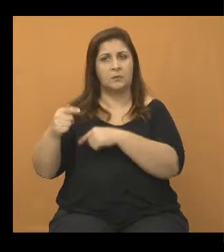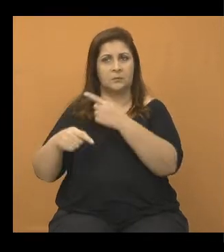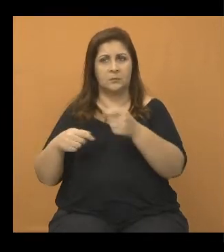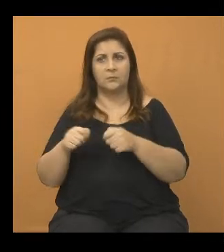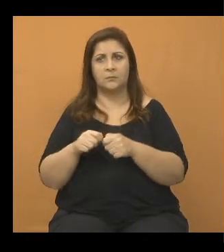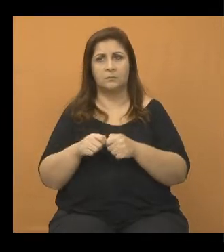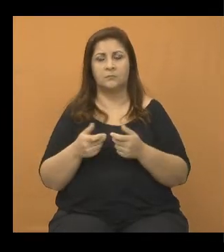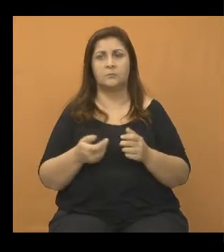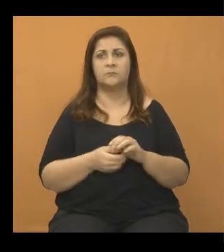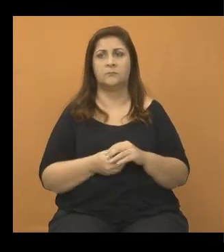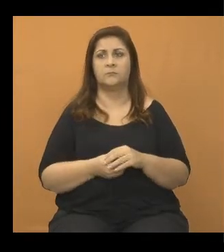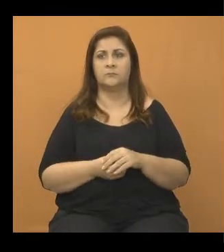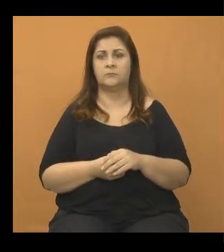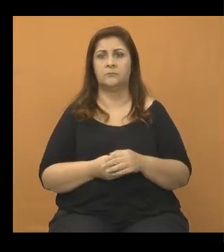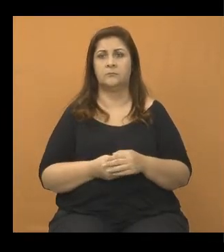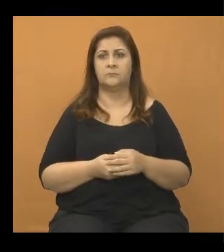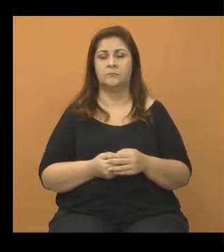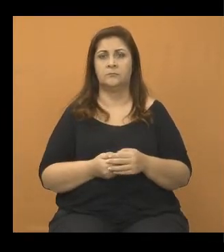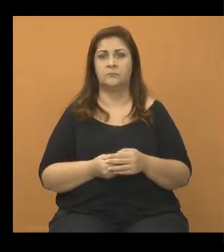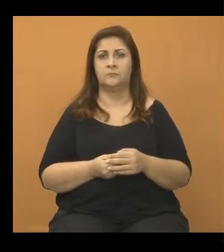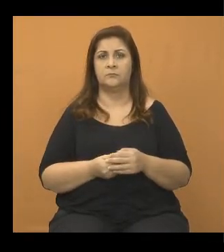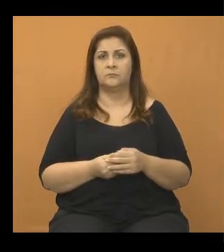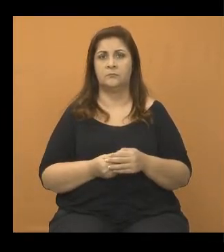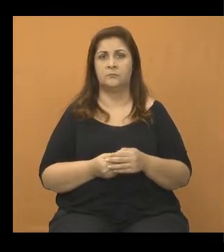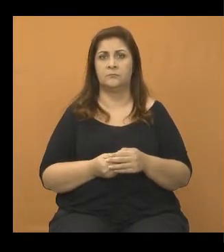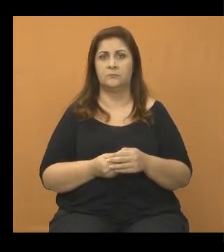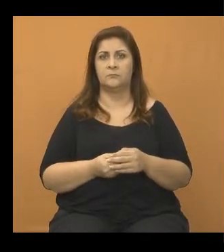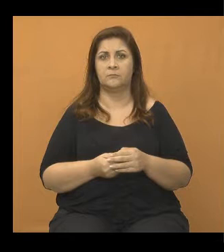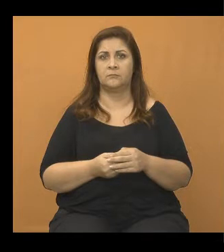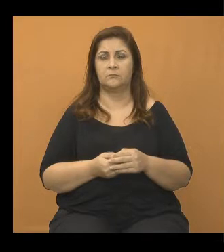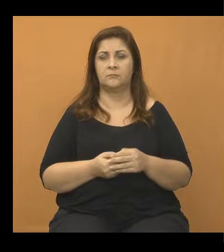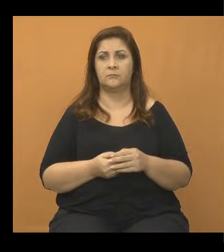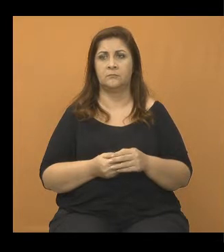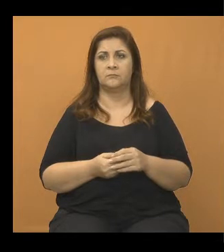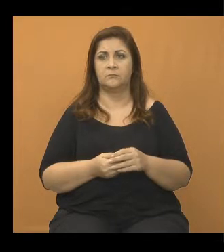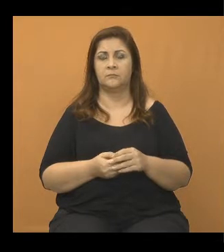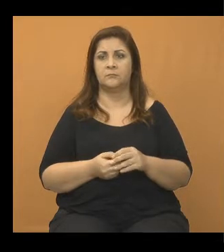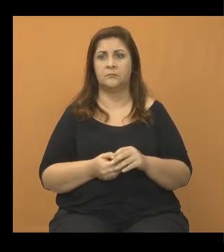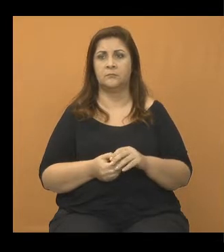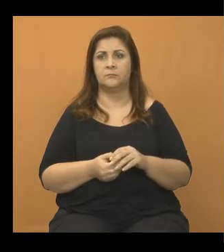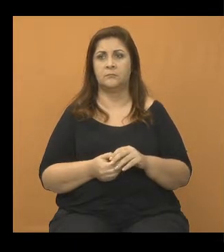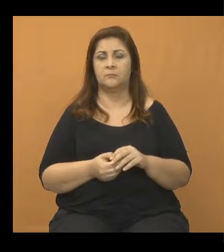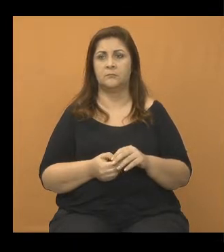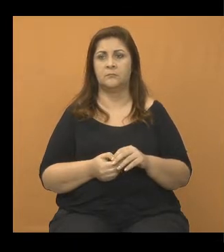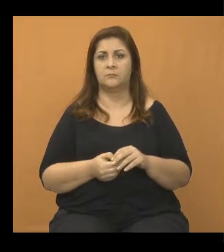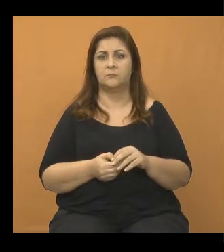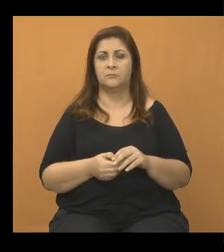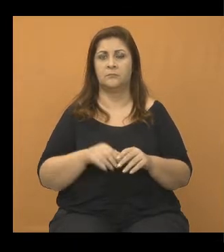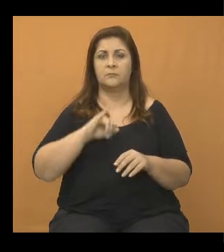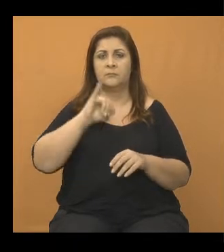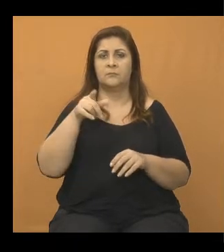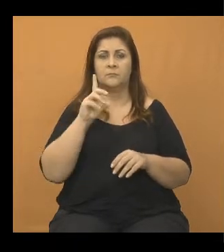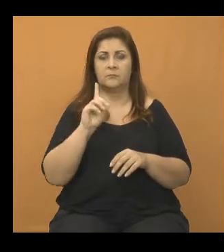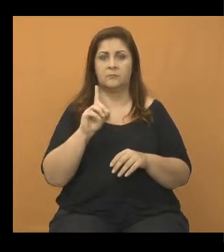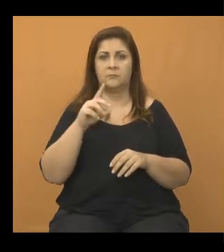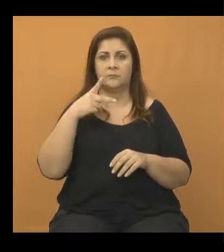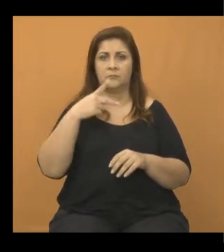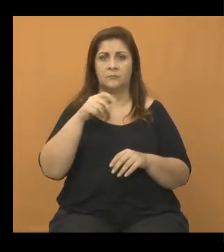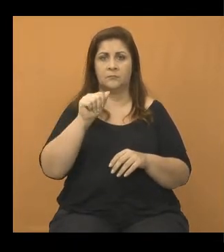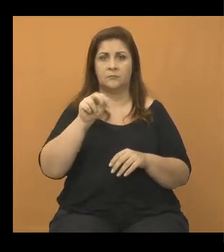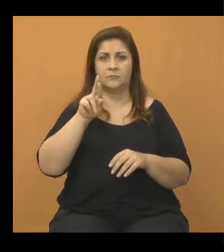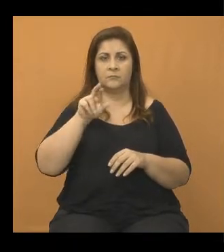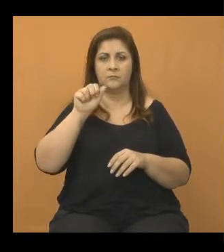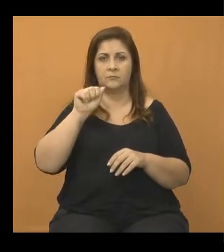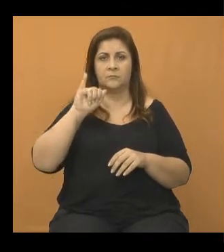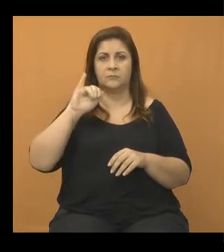2019. E até pegando o ponto do Abner, você pega Jardim Paraíba. Não é um bairro